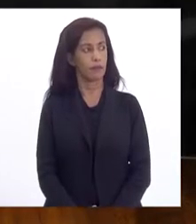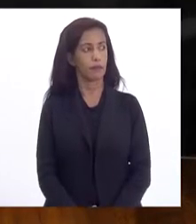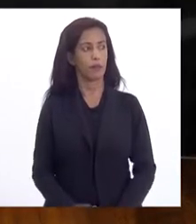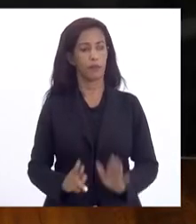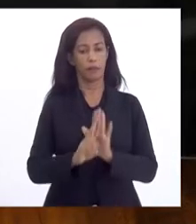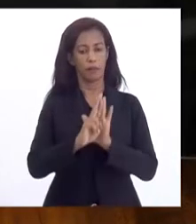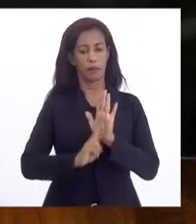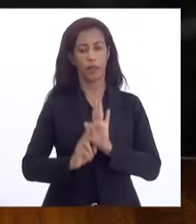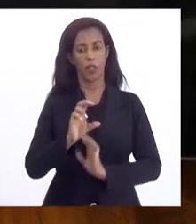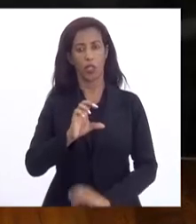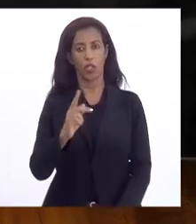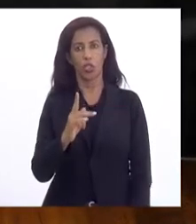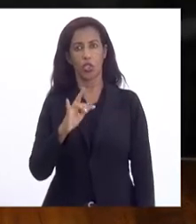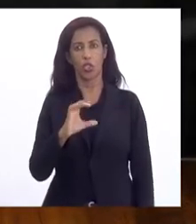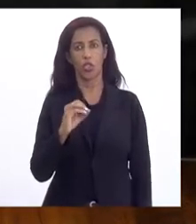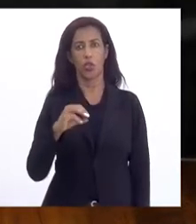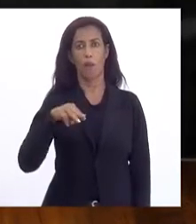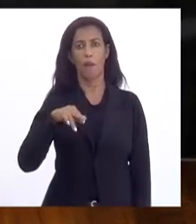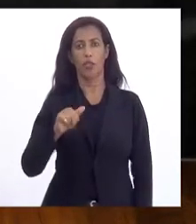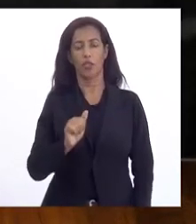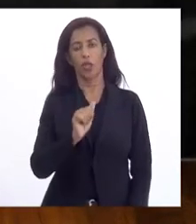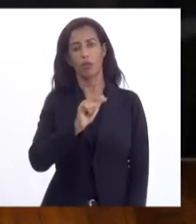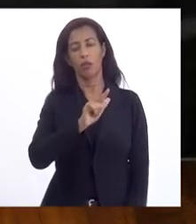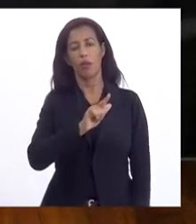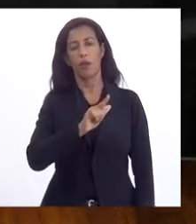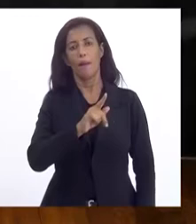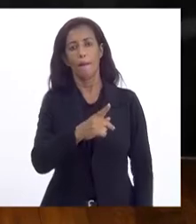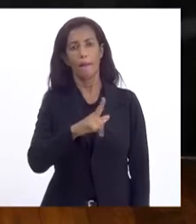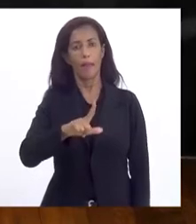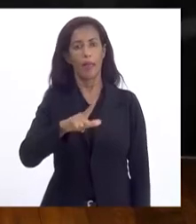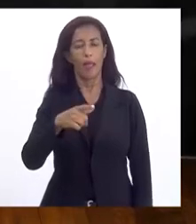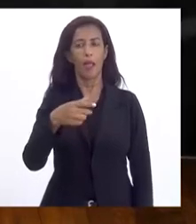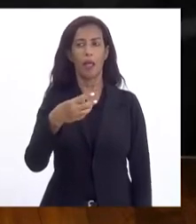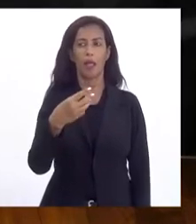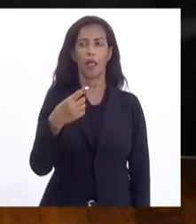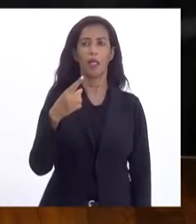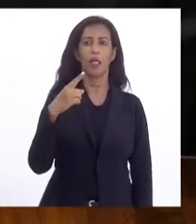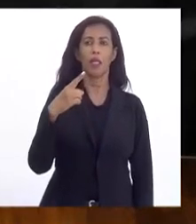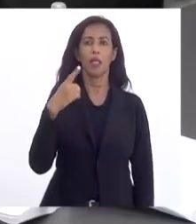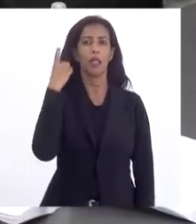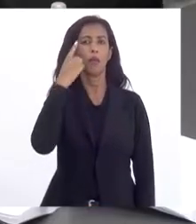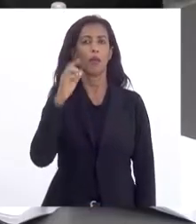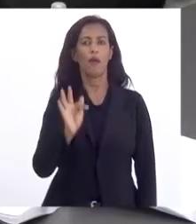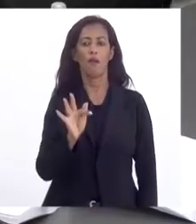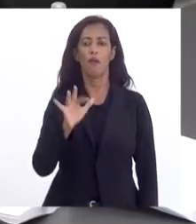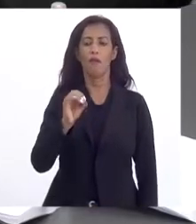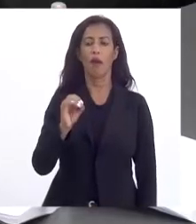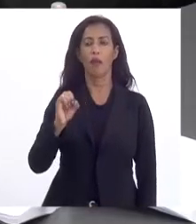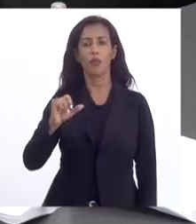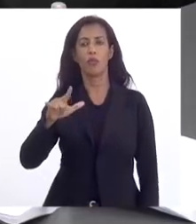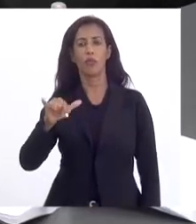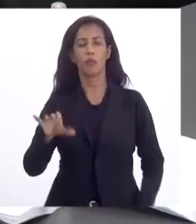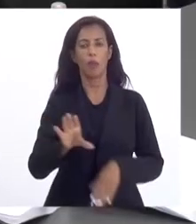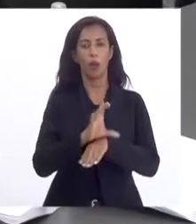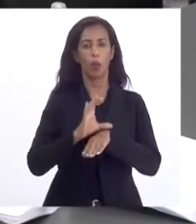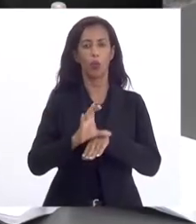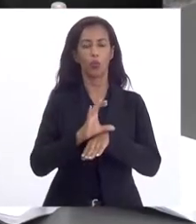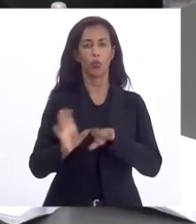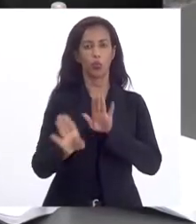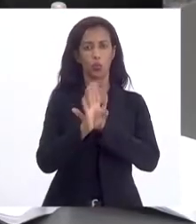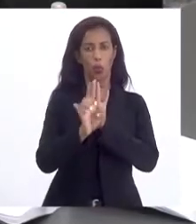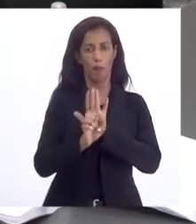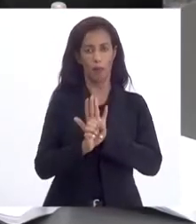Relator, deputado Chico Machado. Projeto de lei 2306/2016, autoria do deputado Fábio Silva. O parecer é pela constitucionalidade